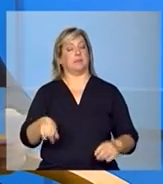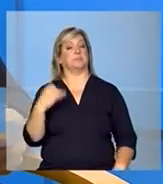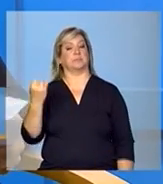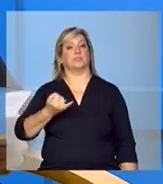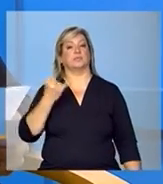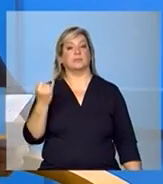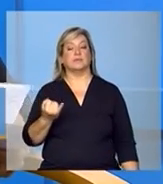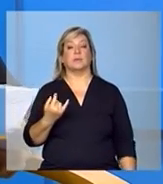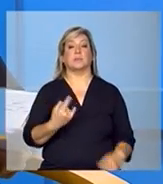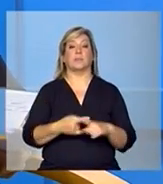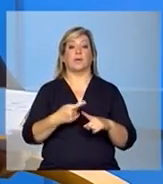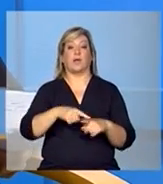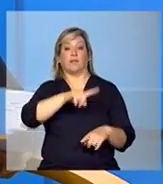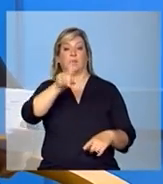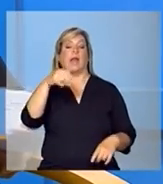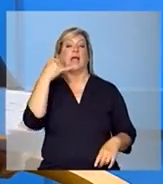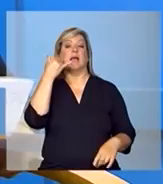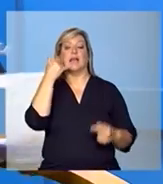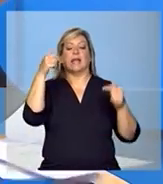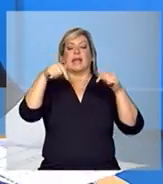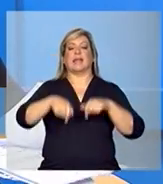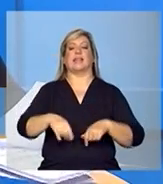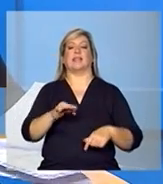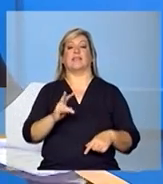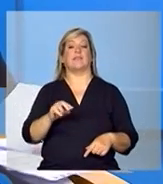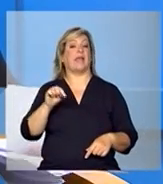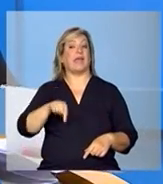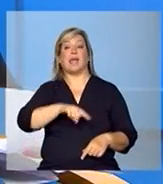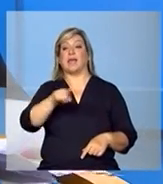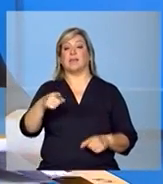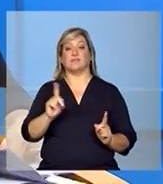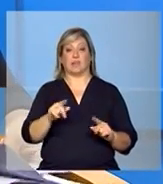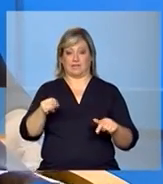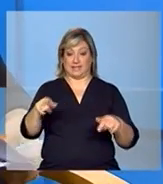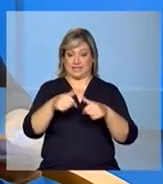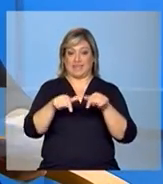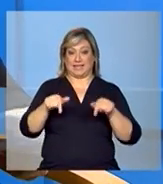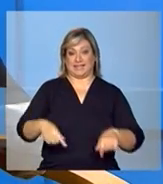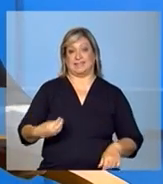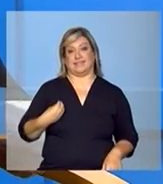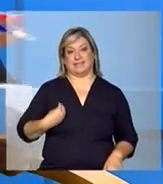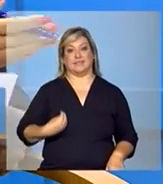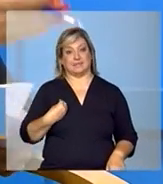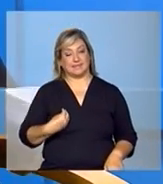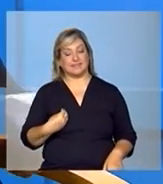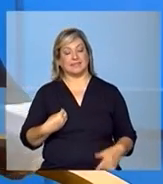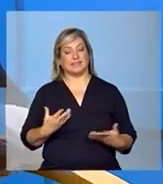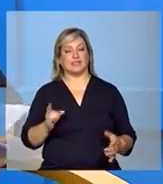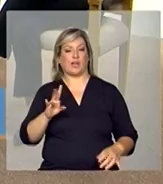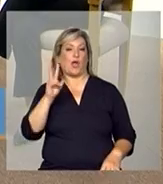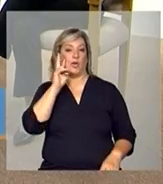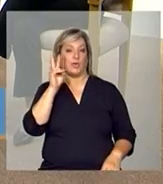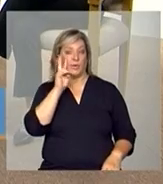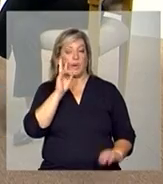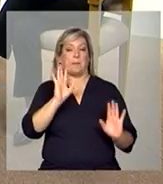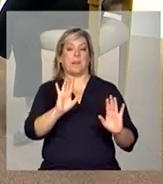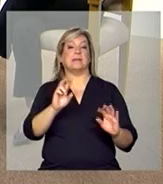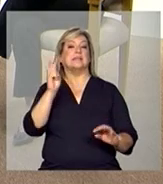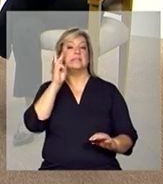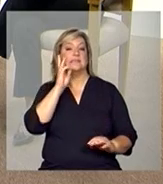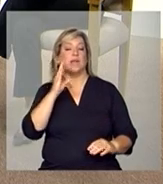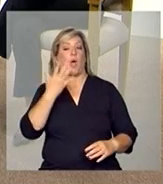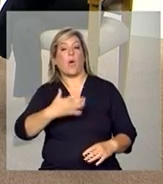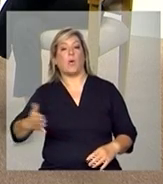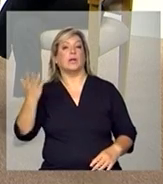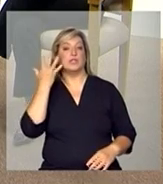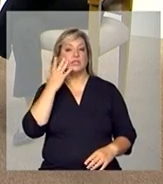porque senão eles ficam usando ligando aqui pra TV e a TV vocês não estão aqui bem que a gente gostaria né que vocês estivessem aqui para atender esses telefonemas